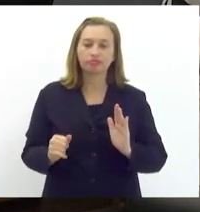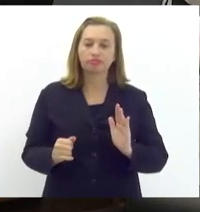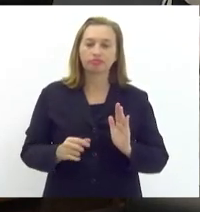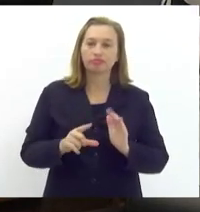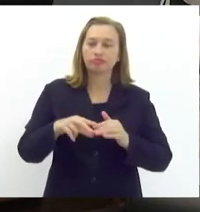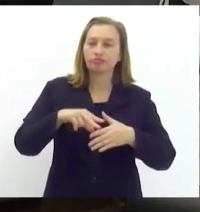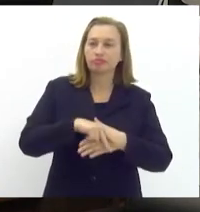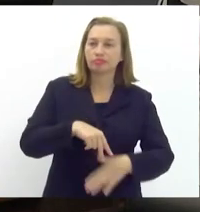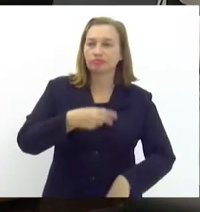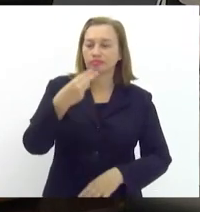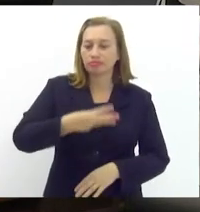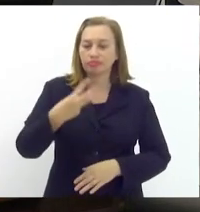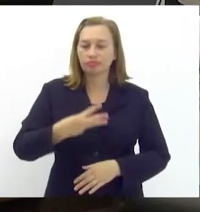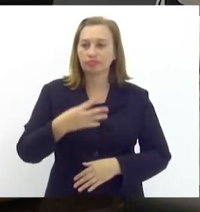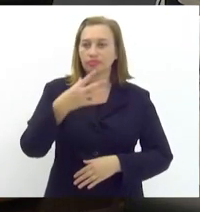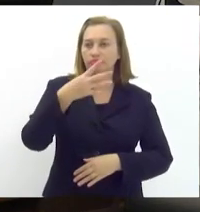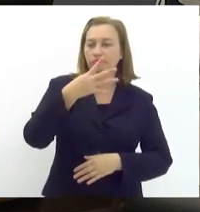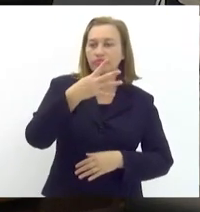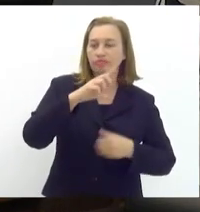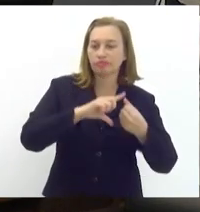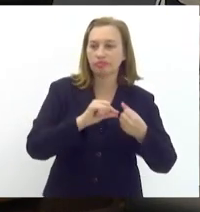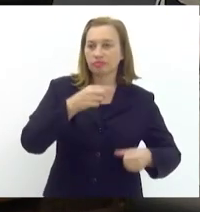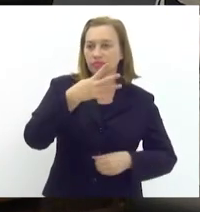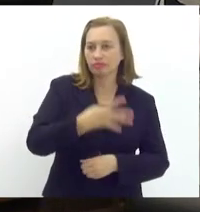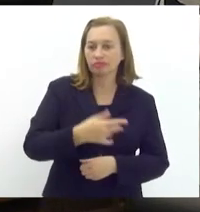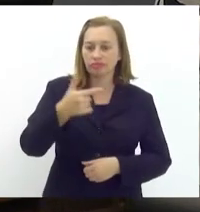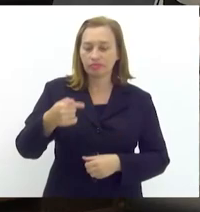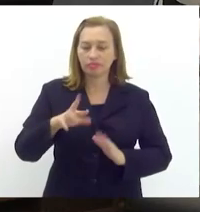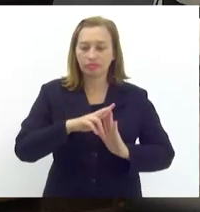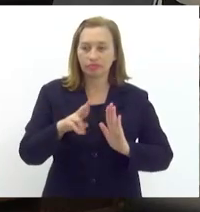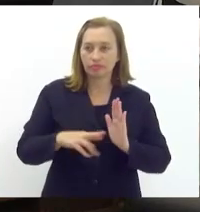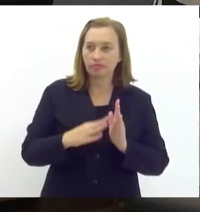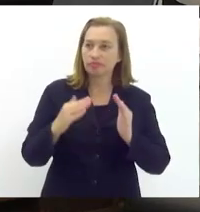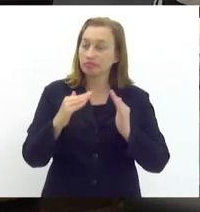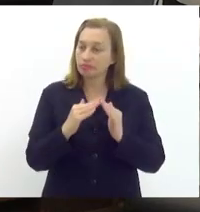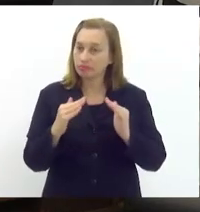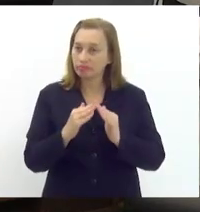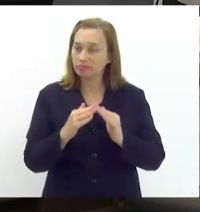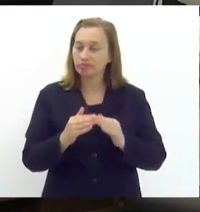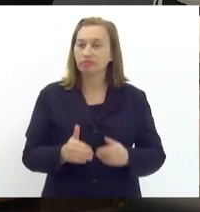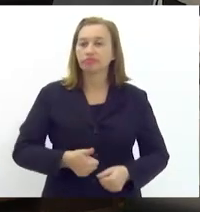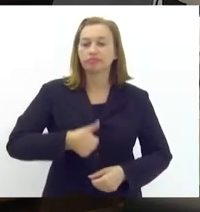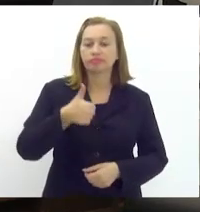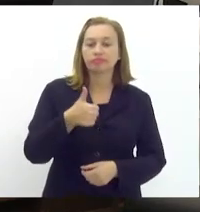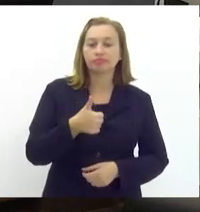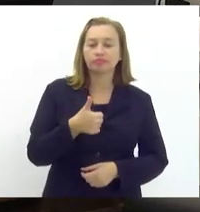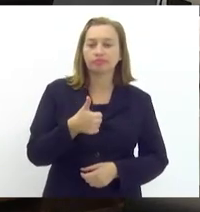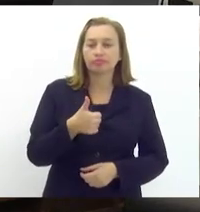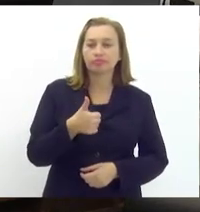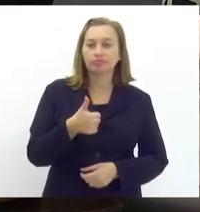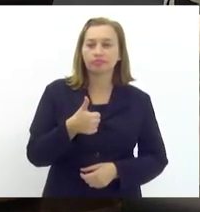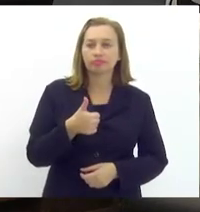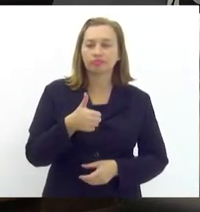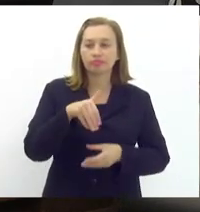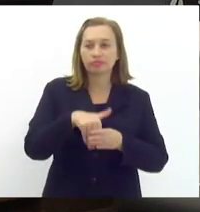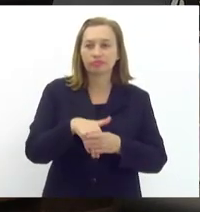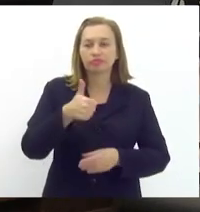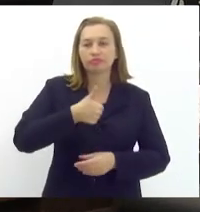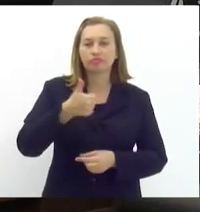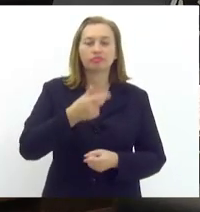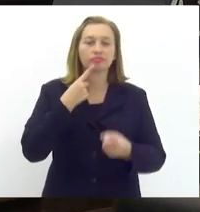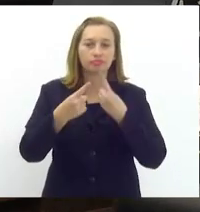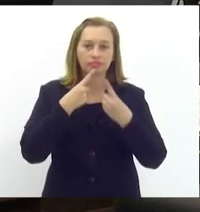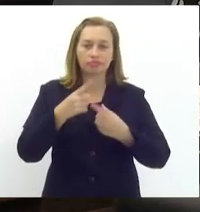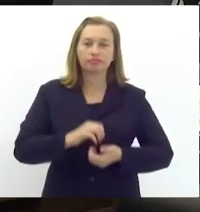com o inciso 3º do artigo 47 do Regimento interno entra no extraordinária em votação em primeira